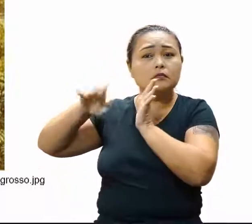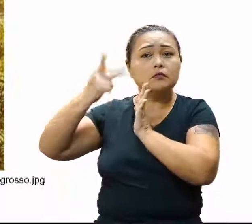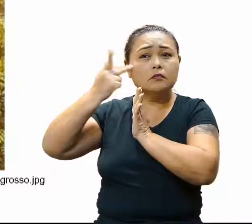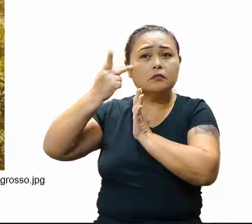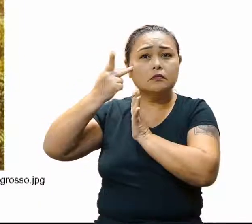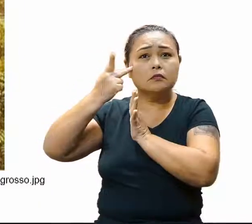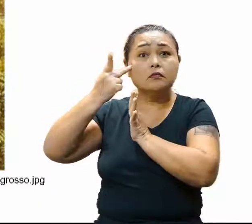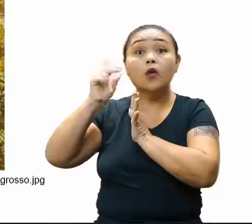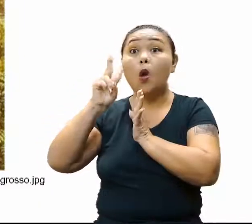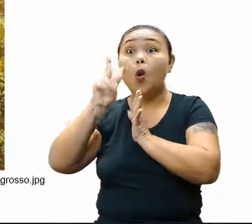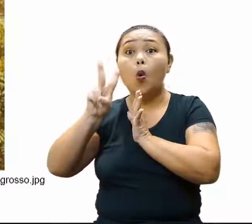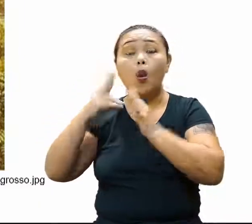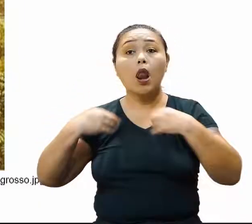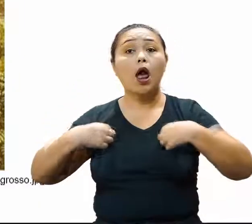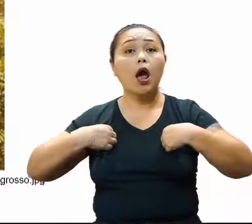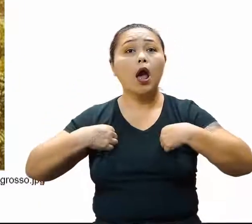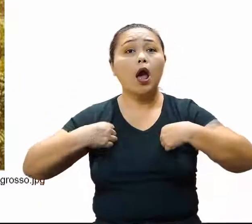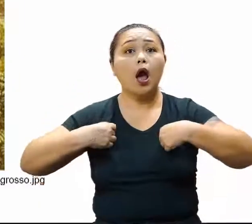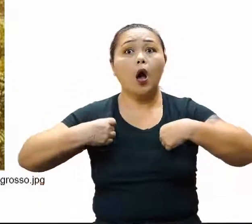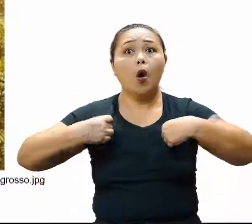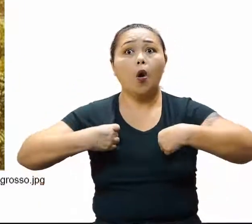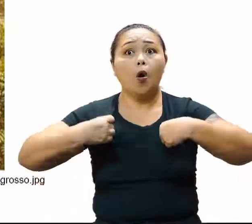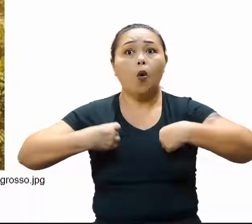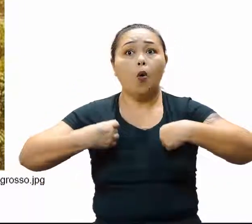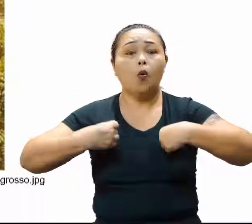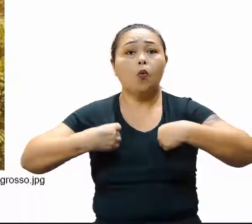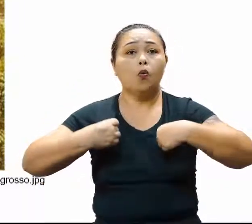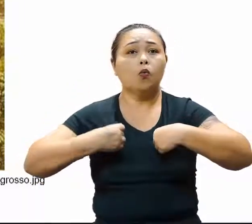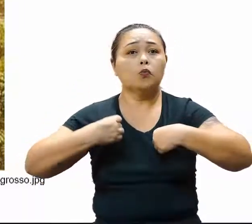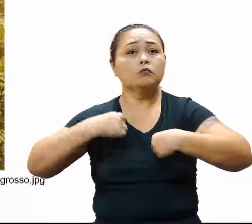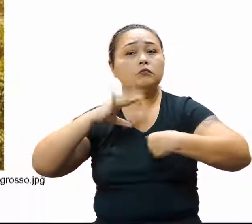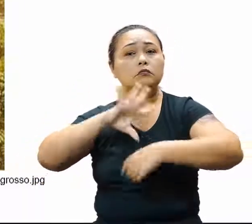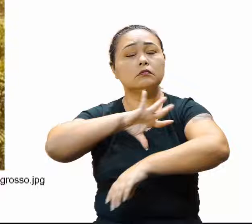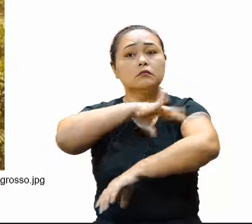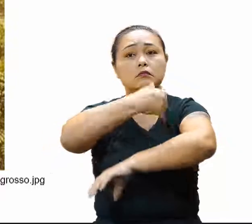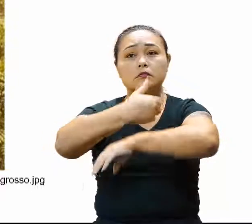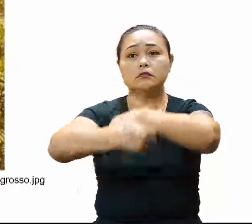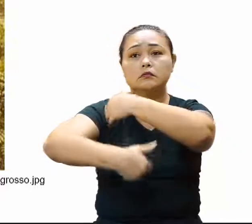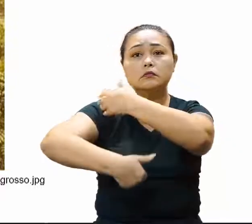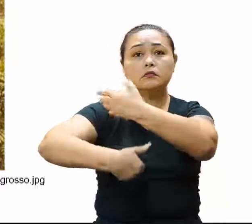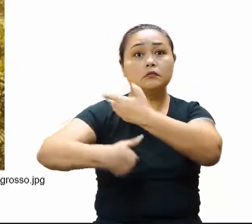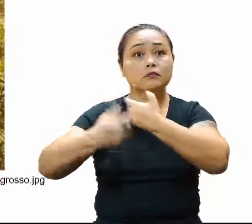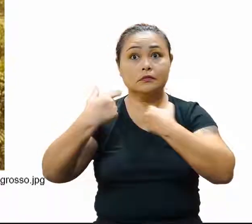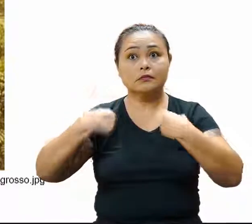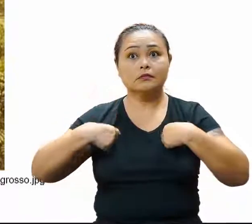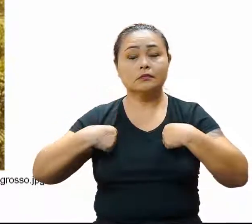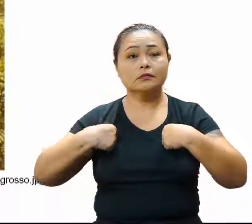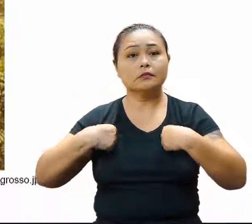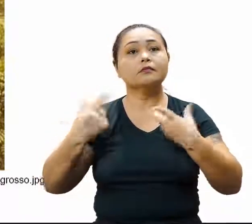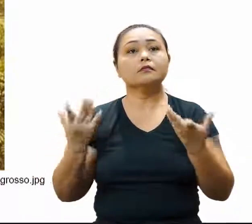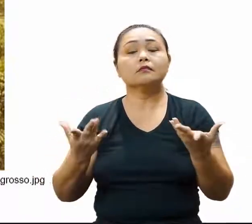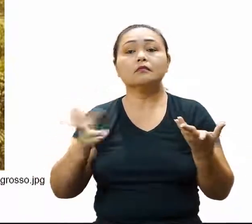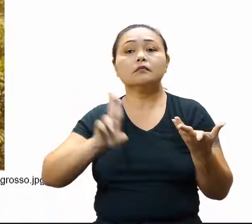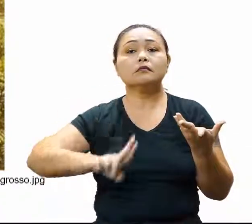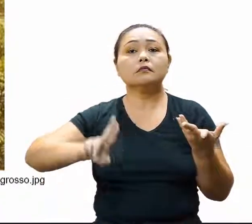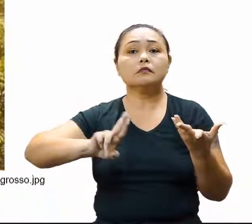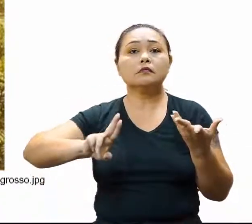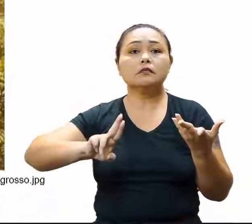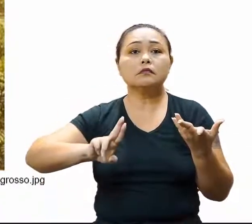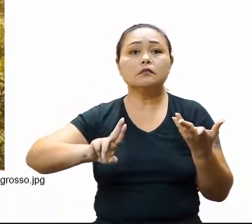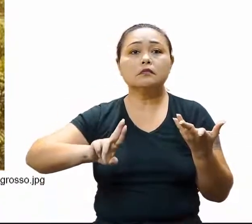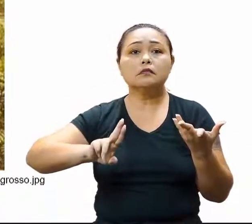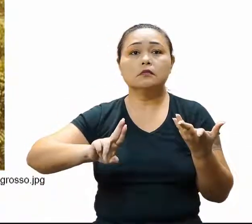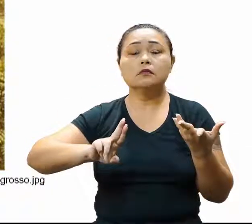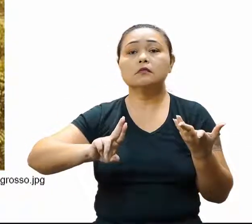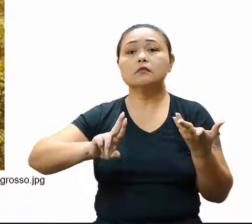vestimenta. Viu aí? Como é que era o traje deles? Pois é. E geralmente utilizavam tanto a garrucha,